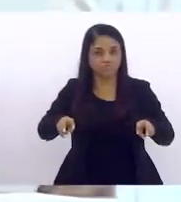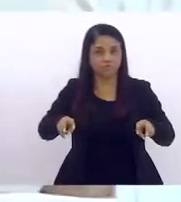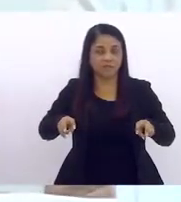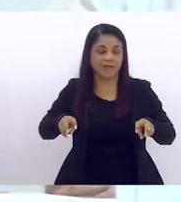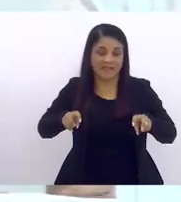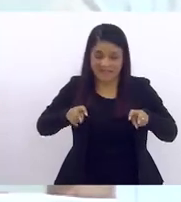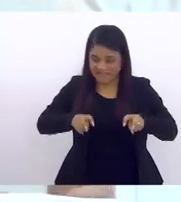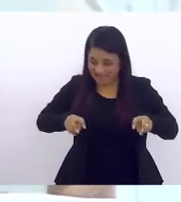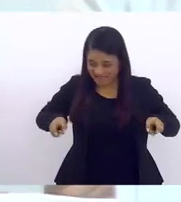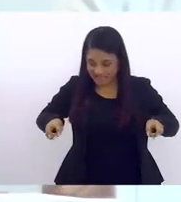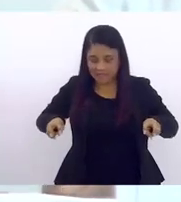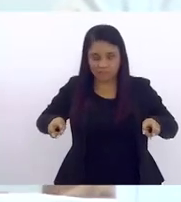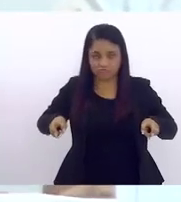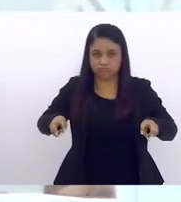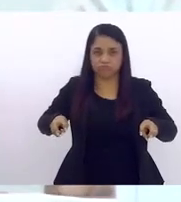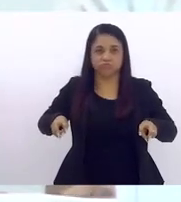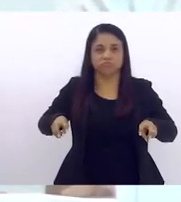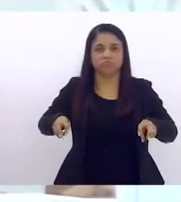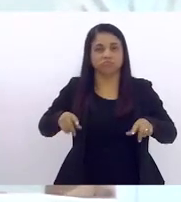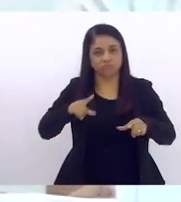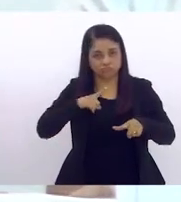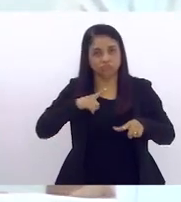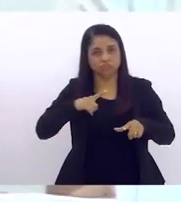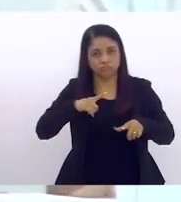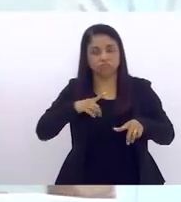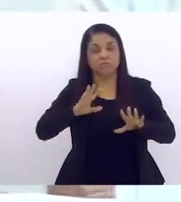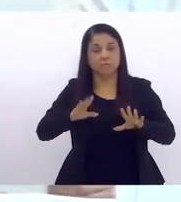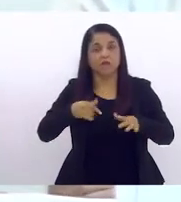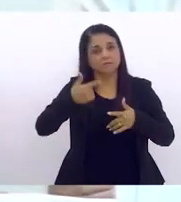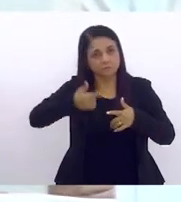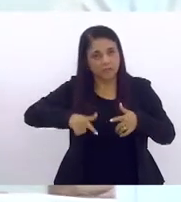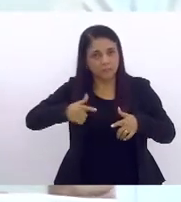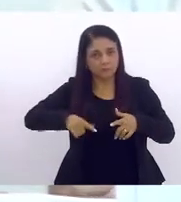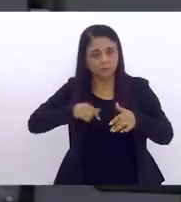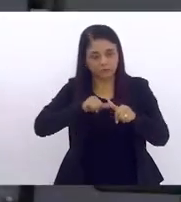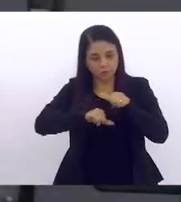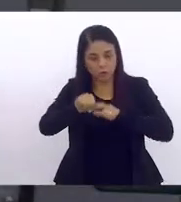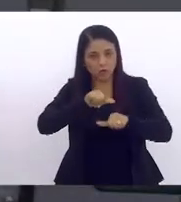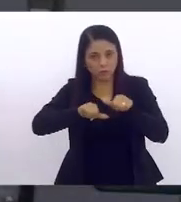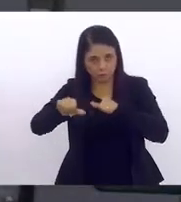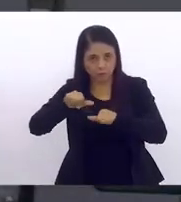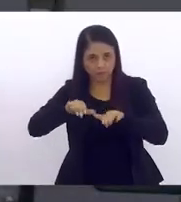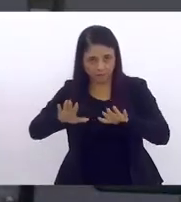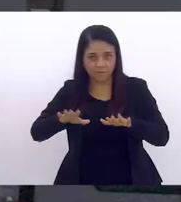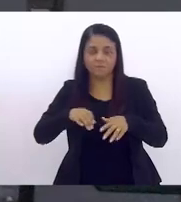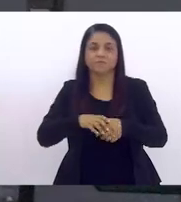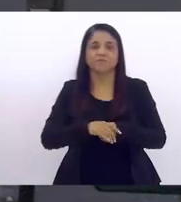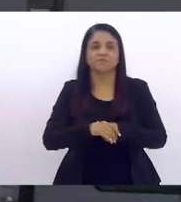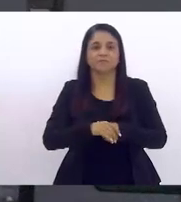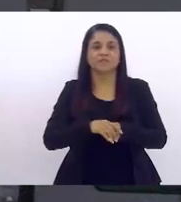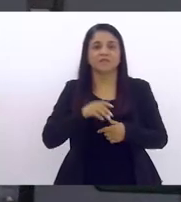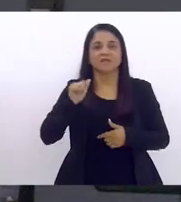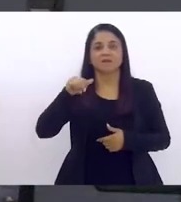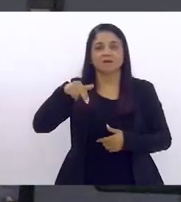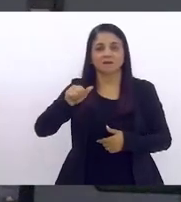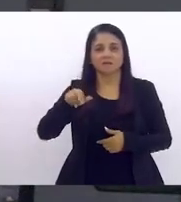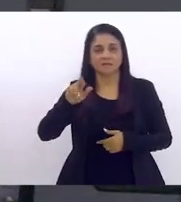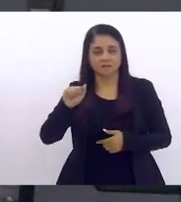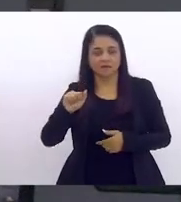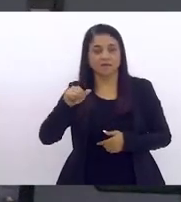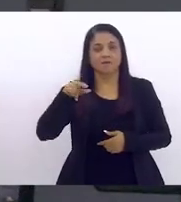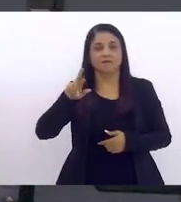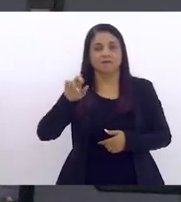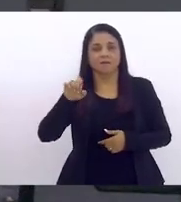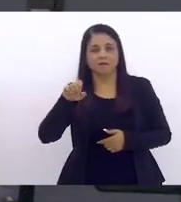para todo mundo aqui. Então, várias pessoas, algumas já estão aqui. Então, vamos lá. Ana Reis, coordenadora